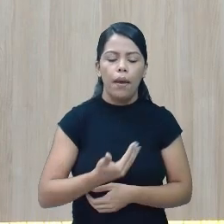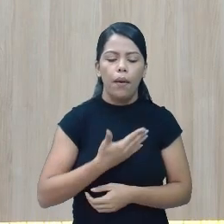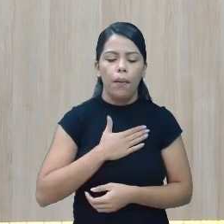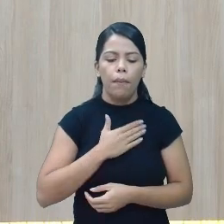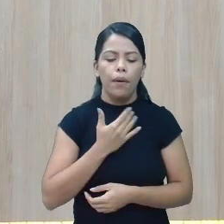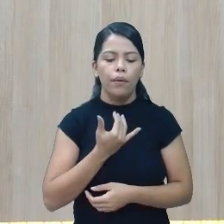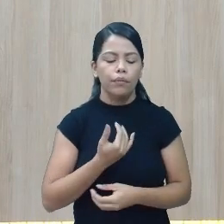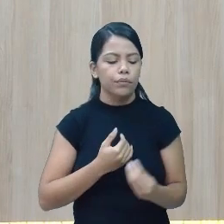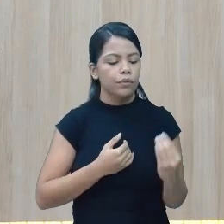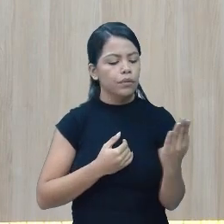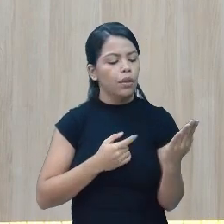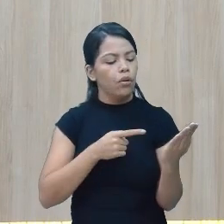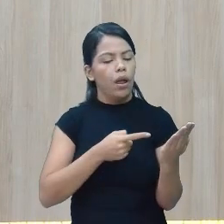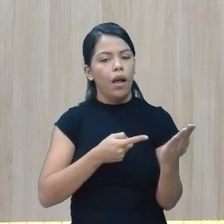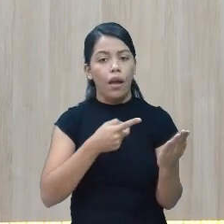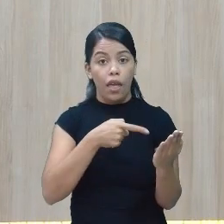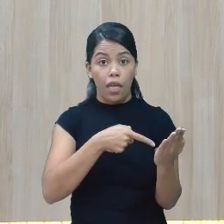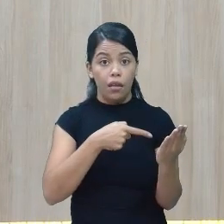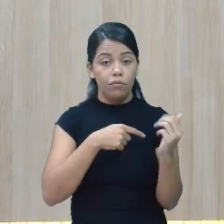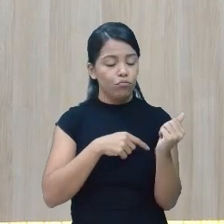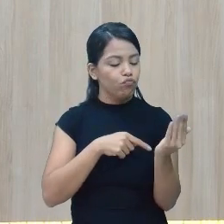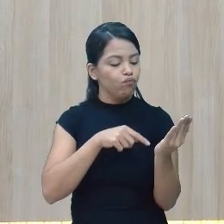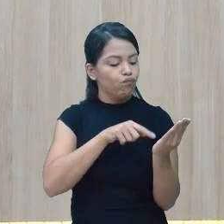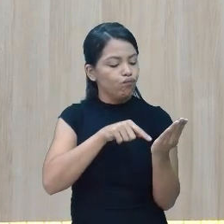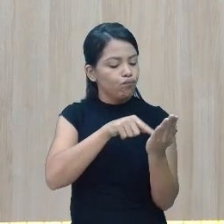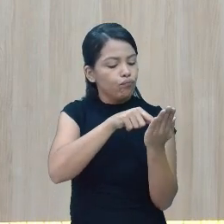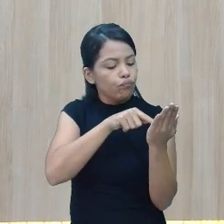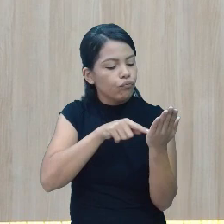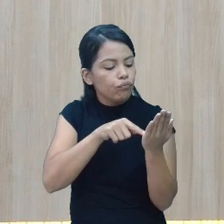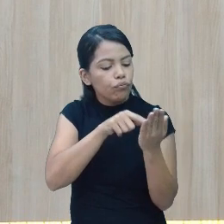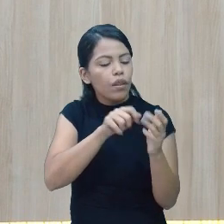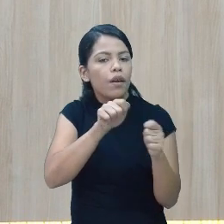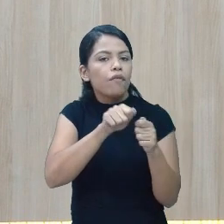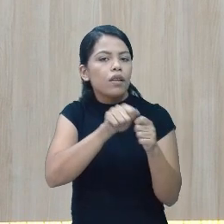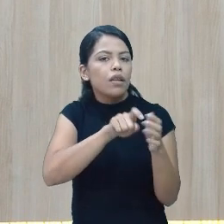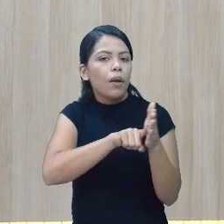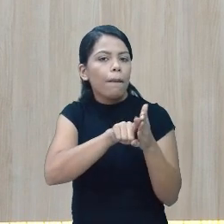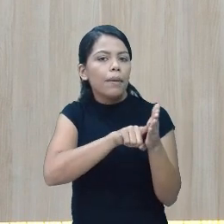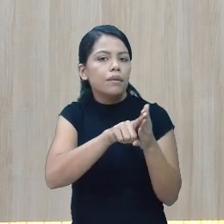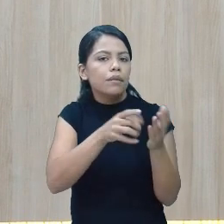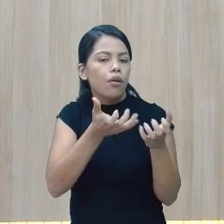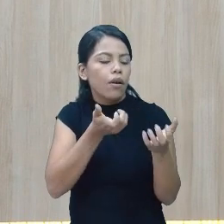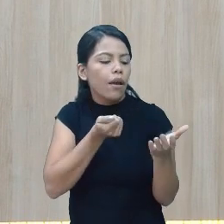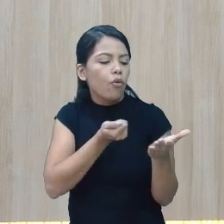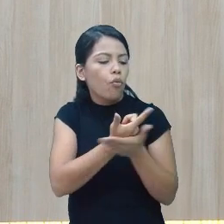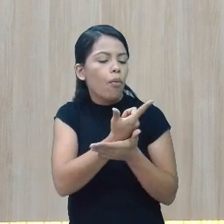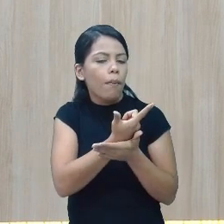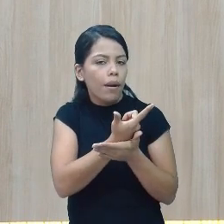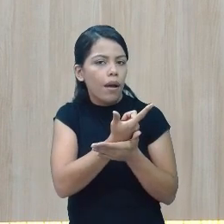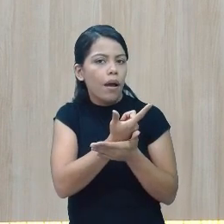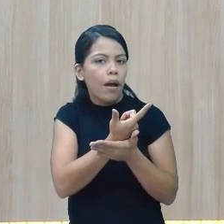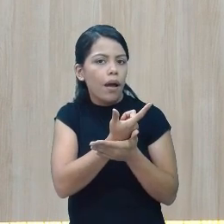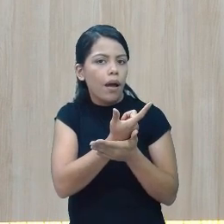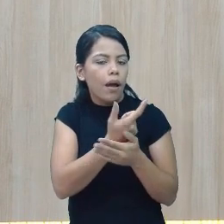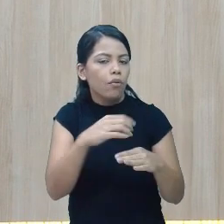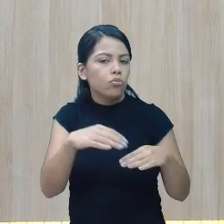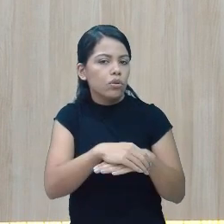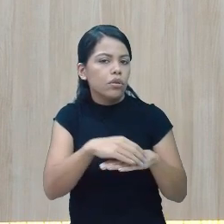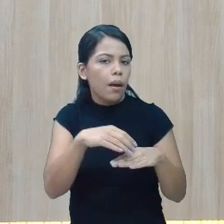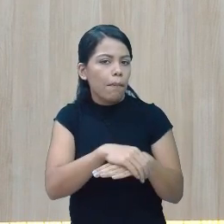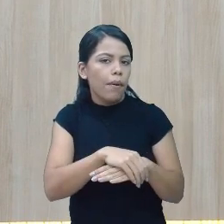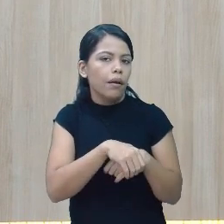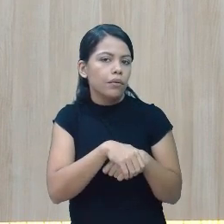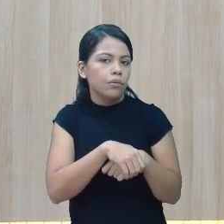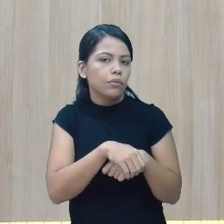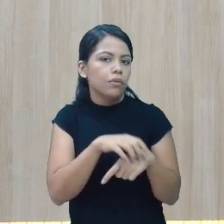pesquiso por um tênis, por exemplo. Pesquisei no meu celular por um tênis, um modelo específico, e por que é que